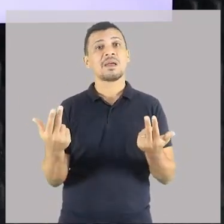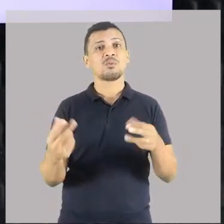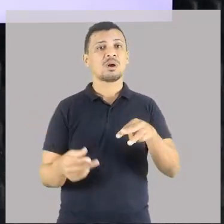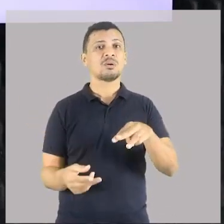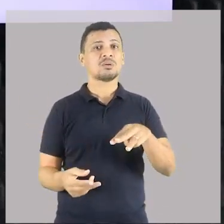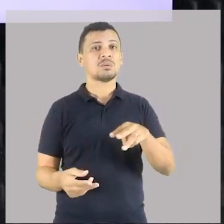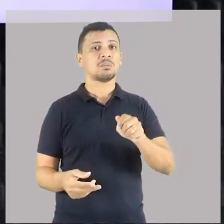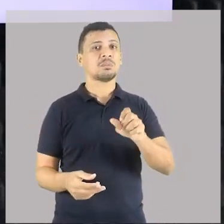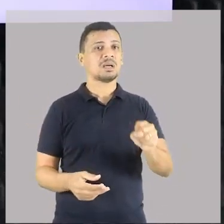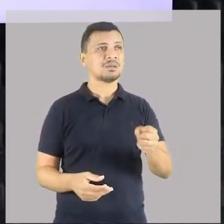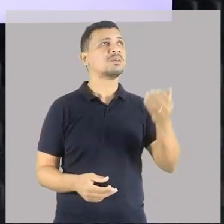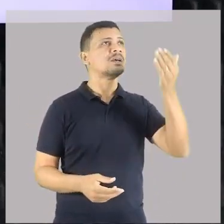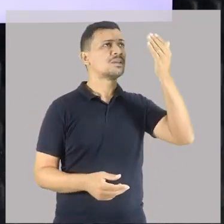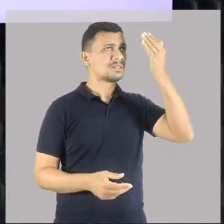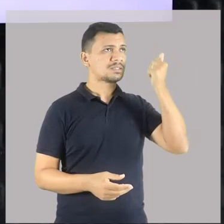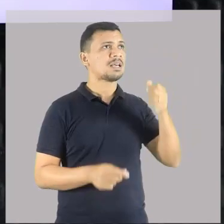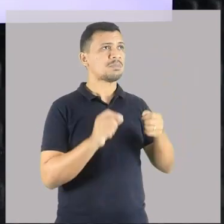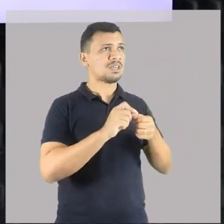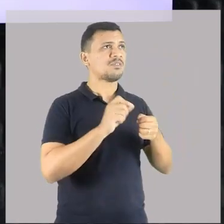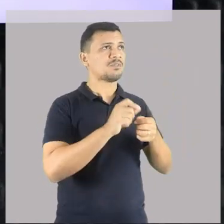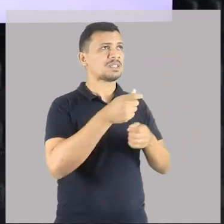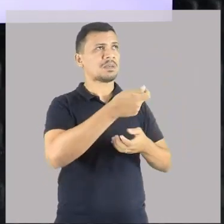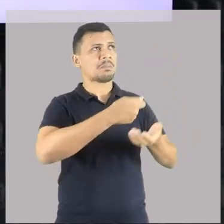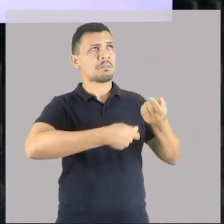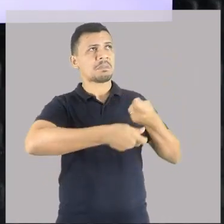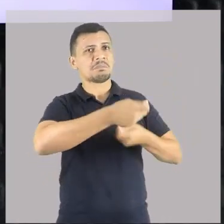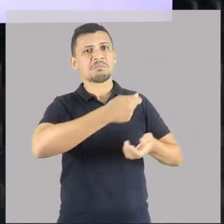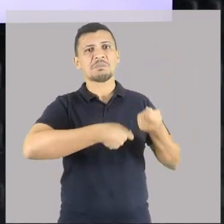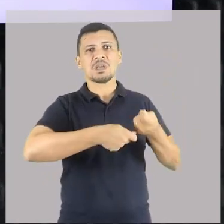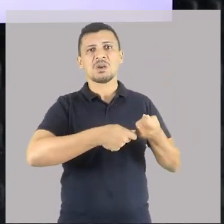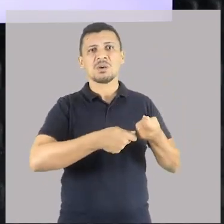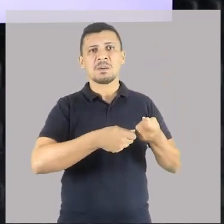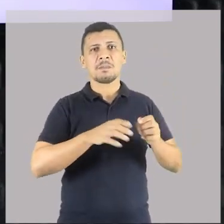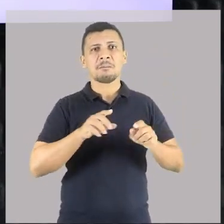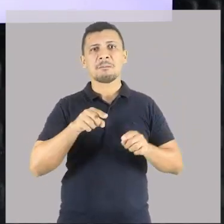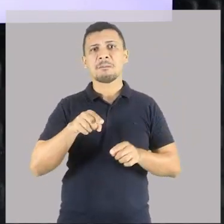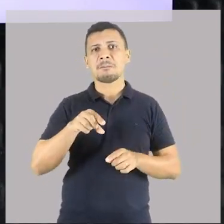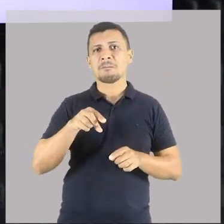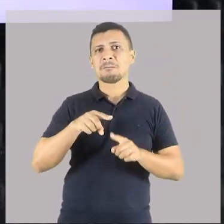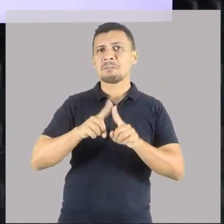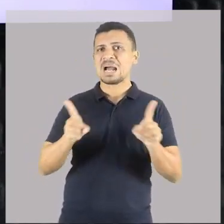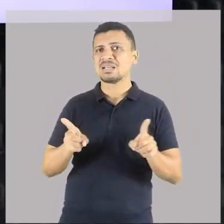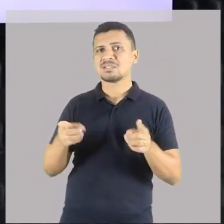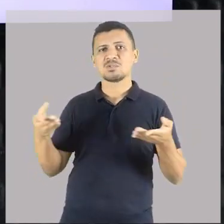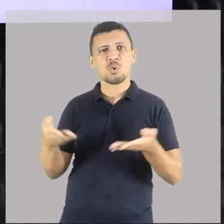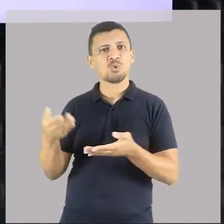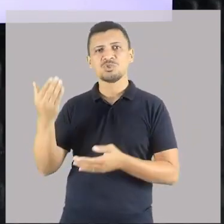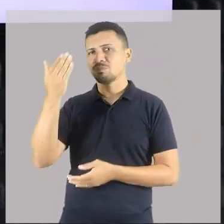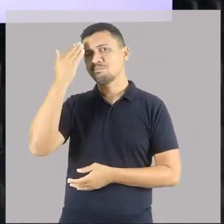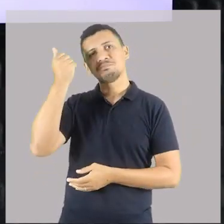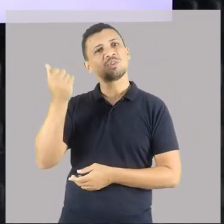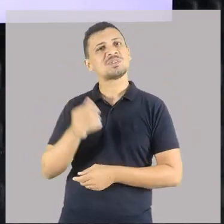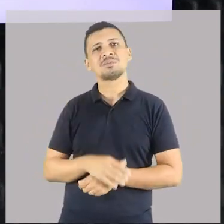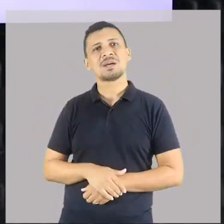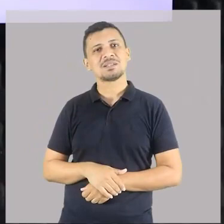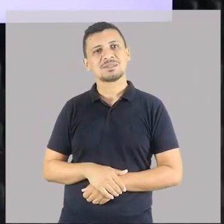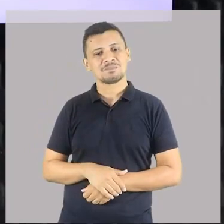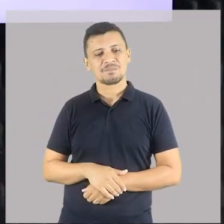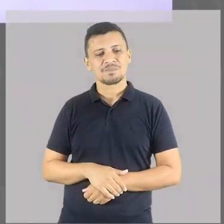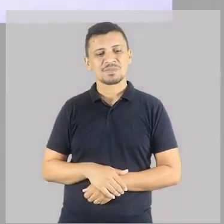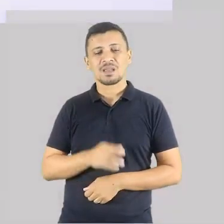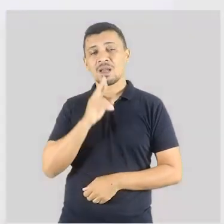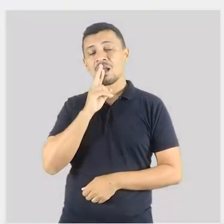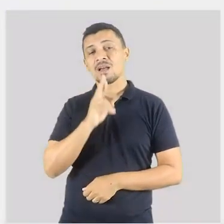eu sabia fazer pipa, mas hoje não sei mais, certo? No entanto, hoje eu não sei